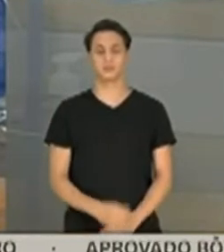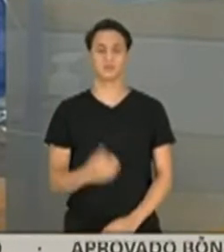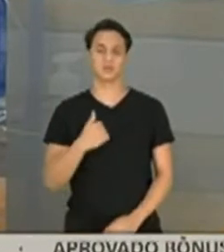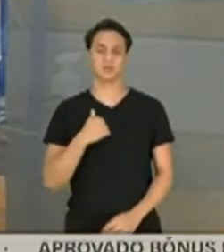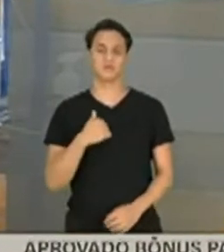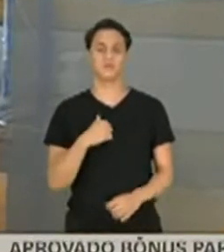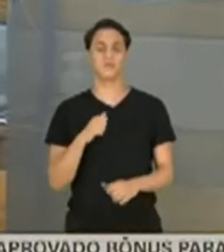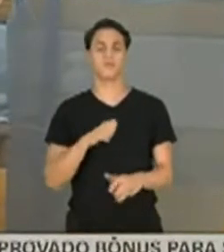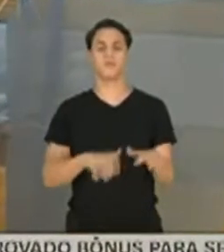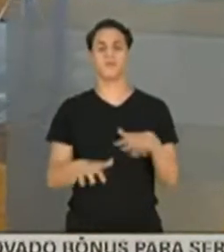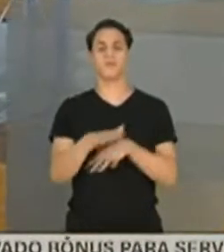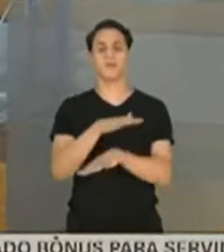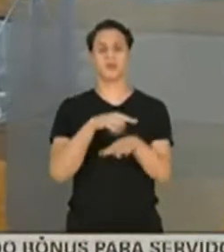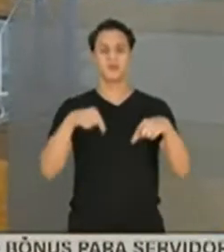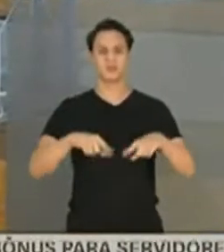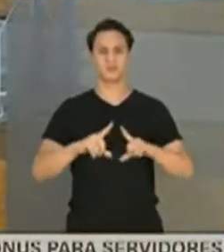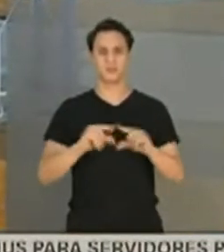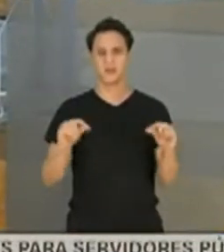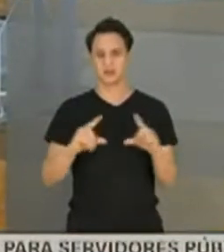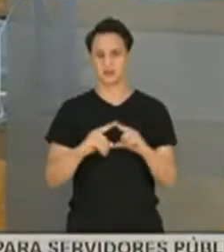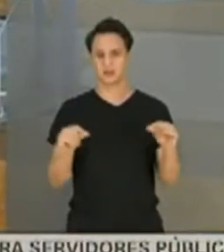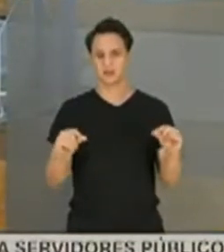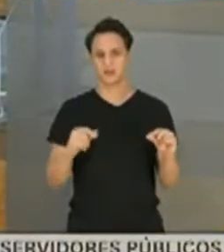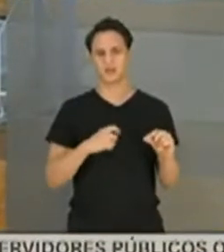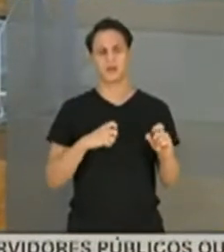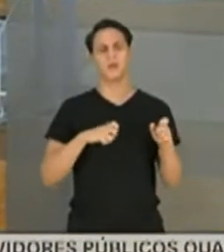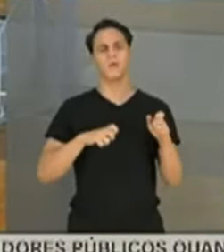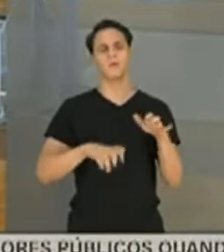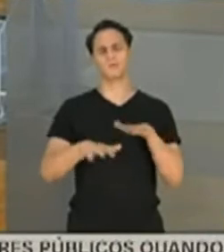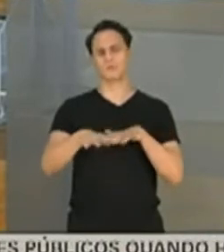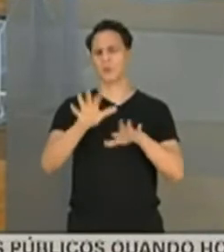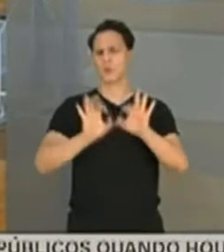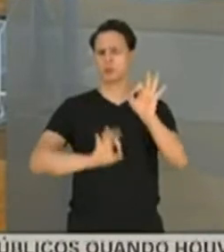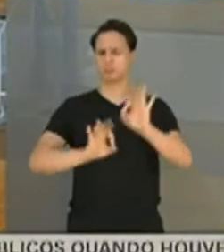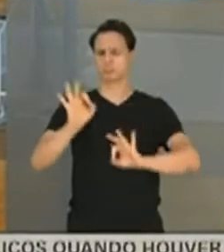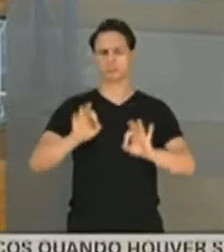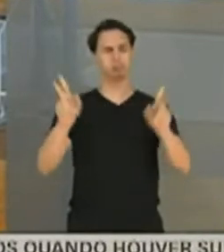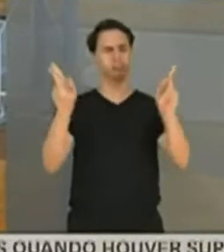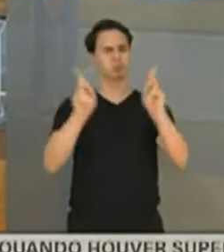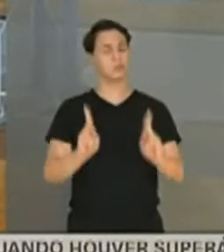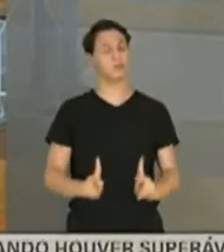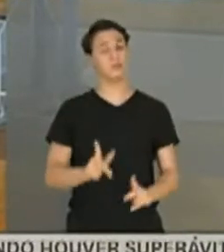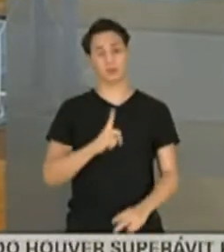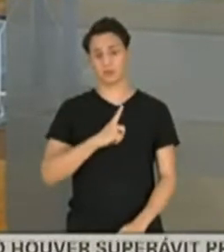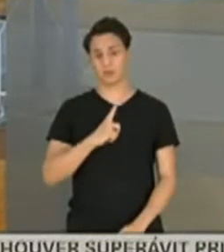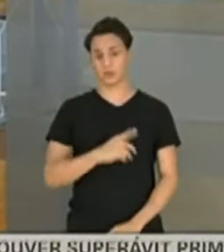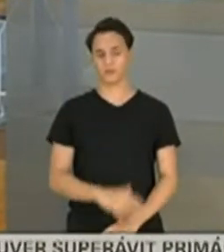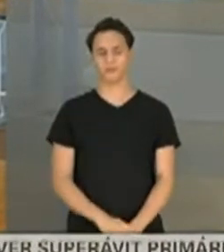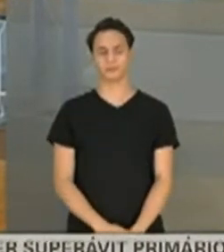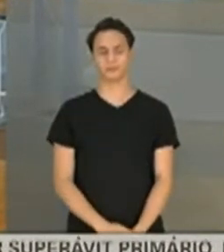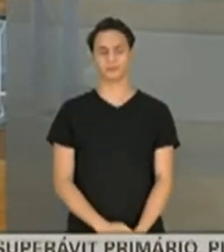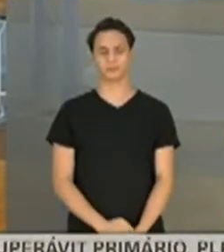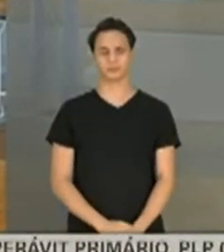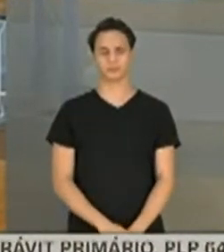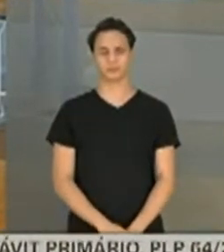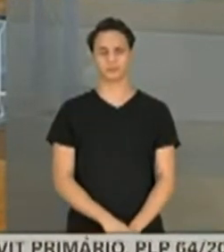Brasília. Manifestação totalmente ordeira, pacífica,